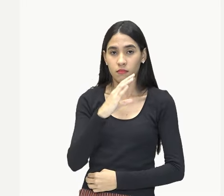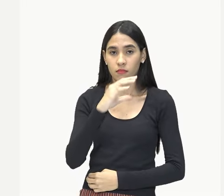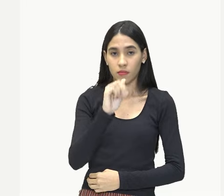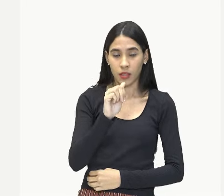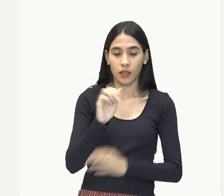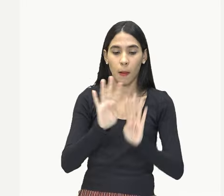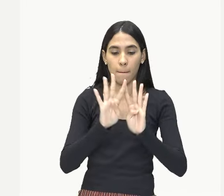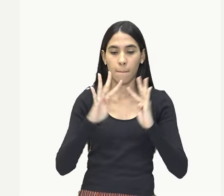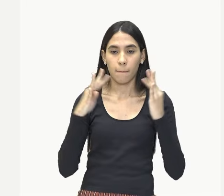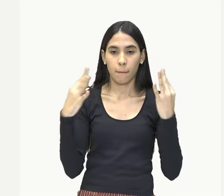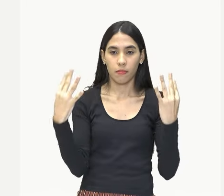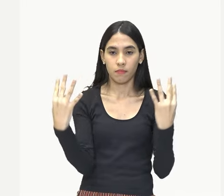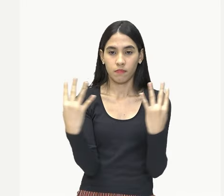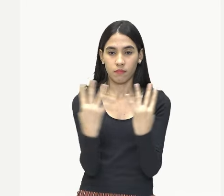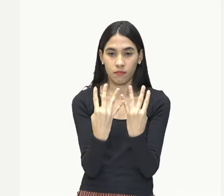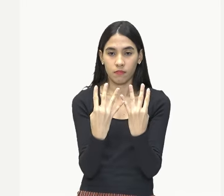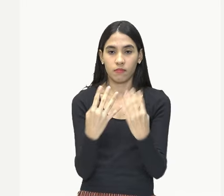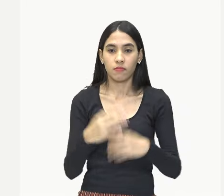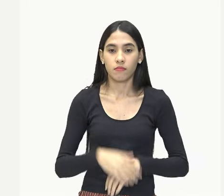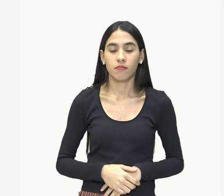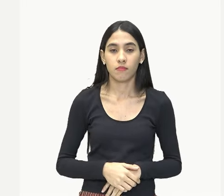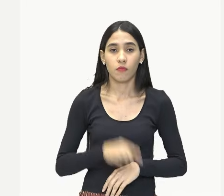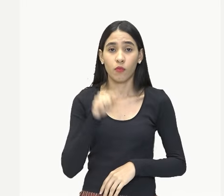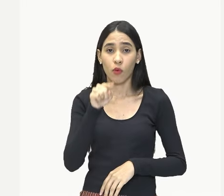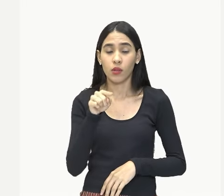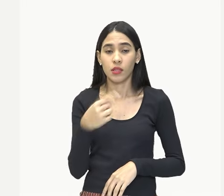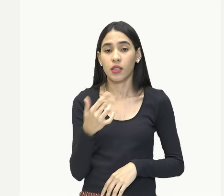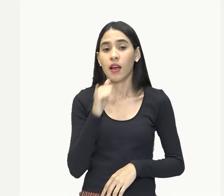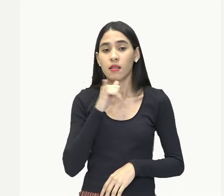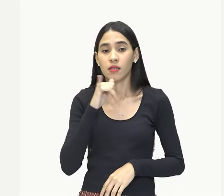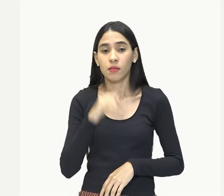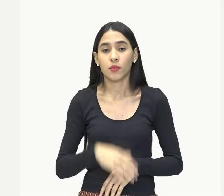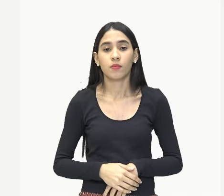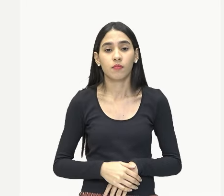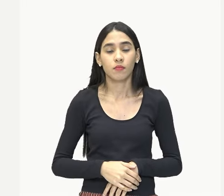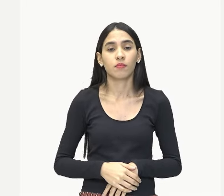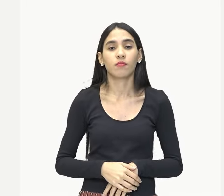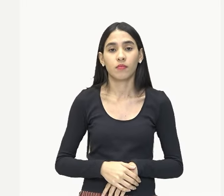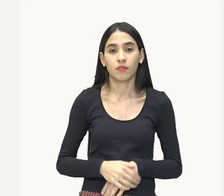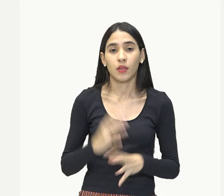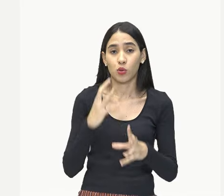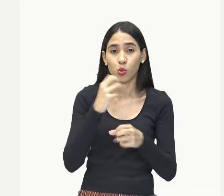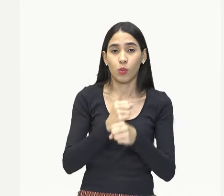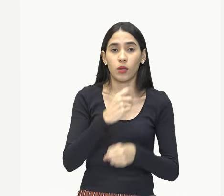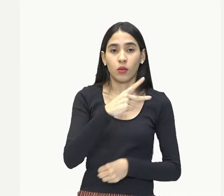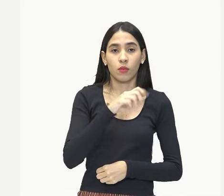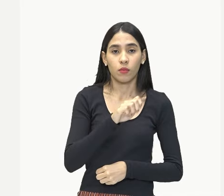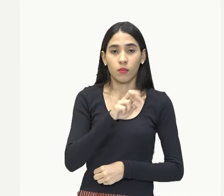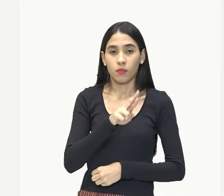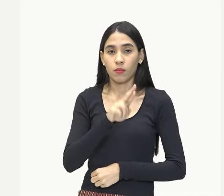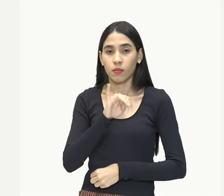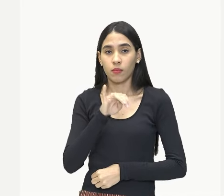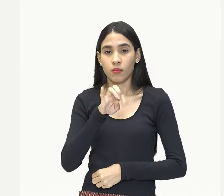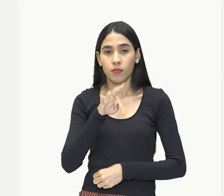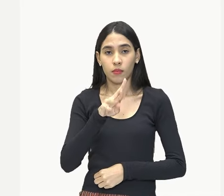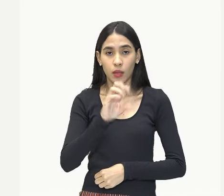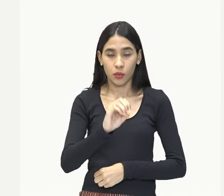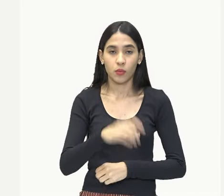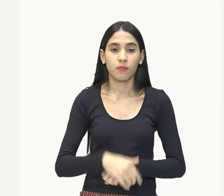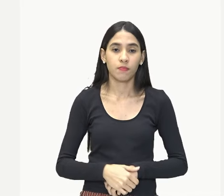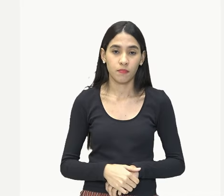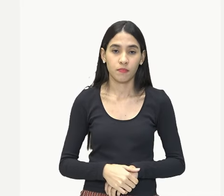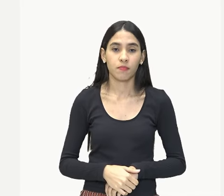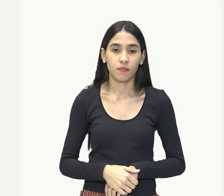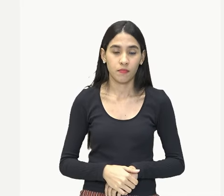você cerca aí, você está nada mais, nada menos que calculando o perímetro. Viu? Aí,